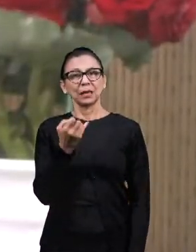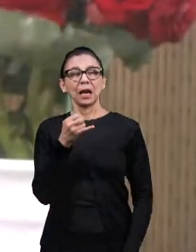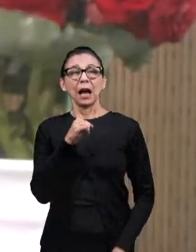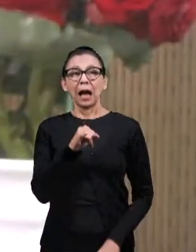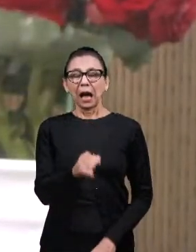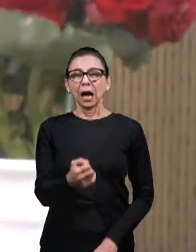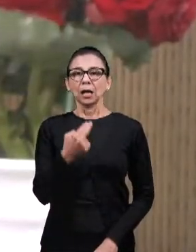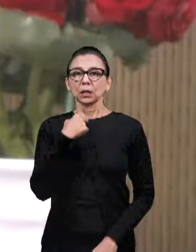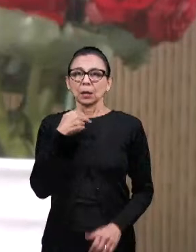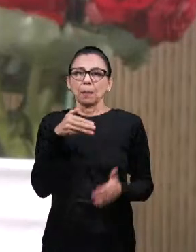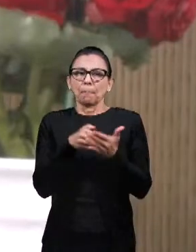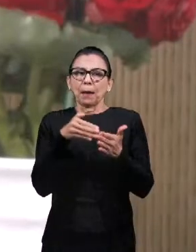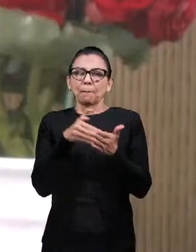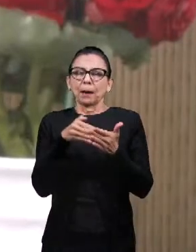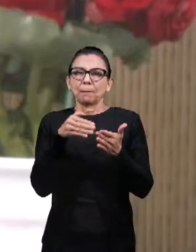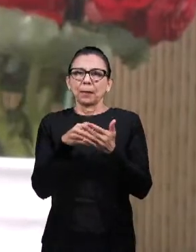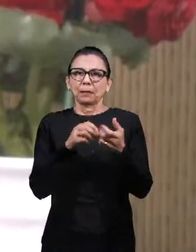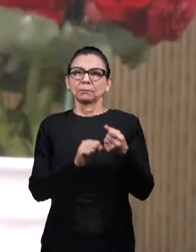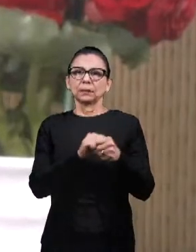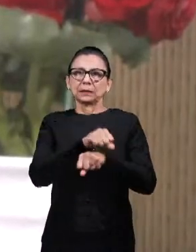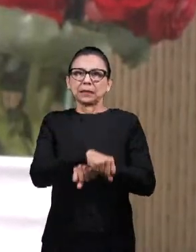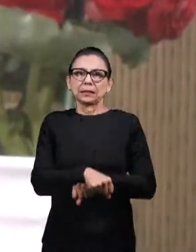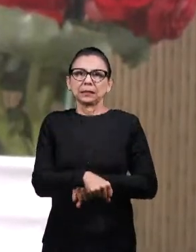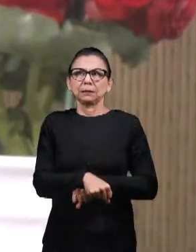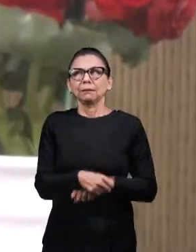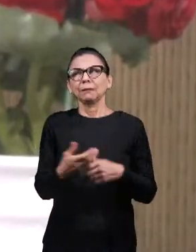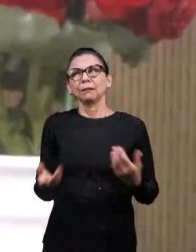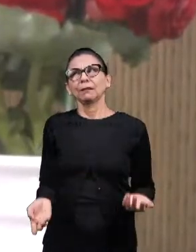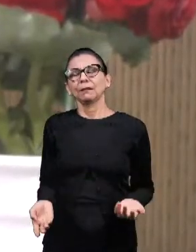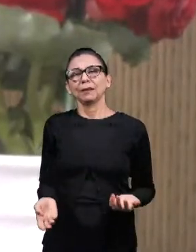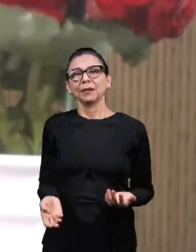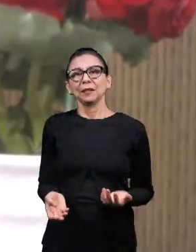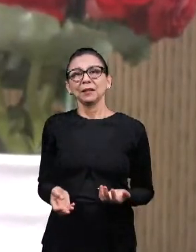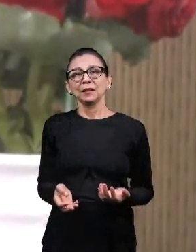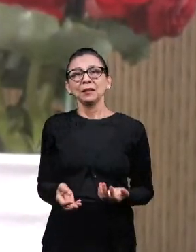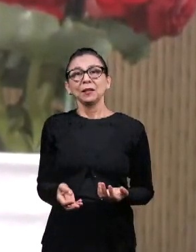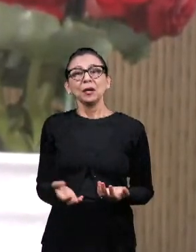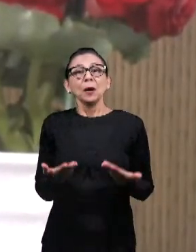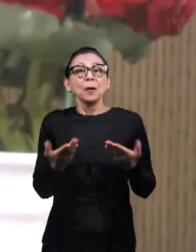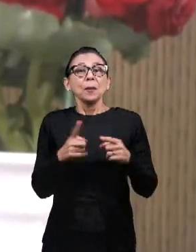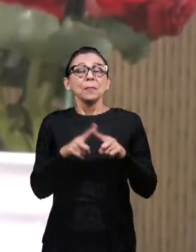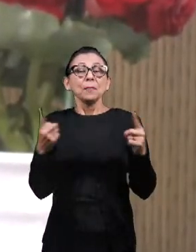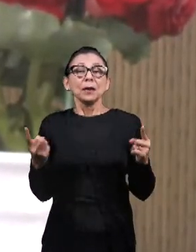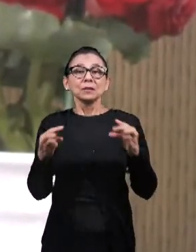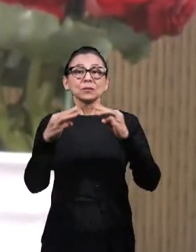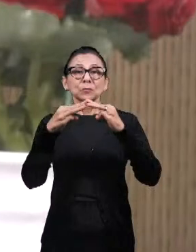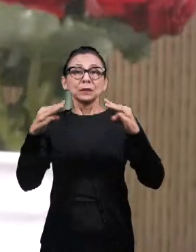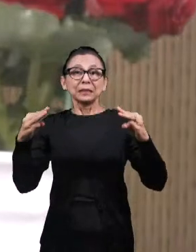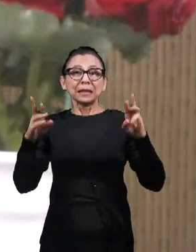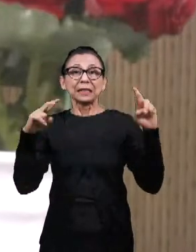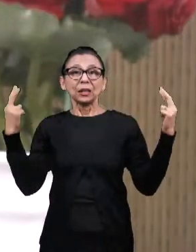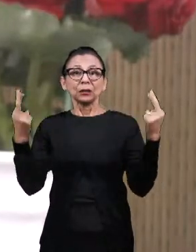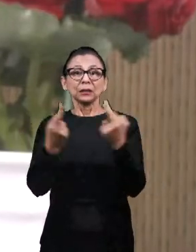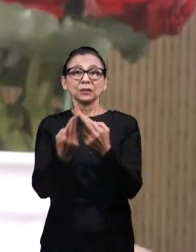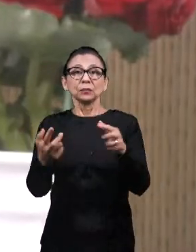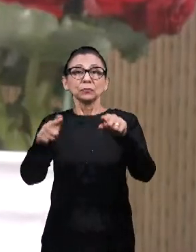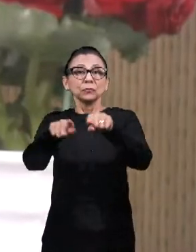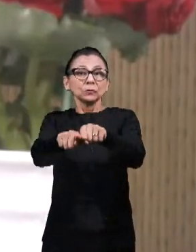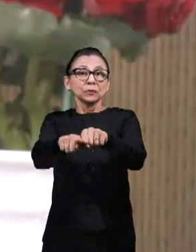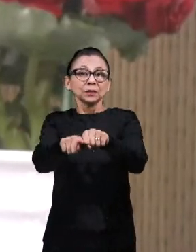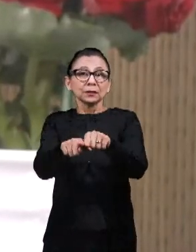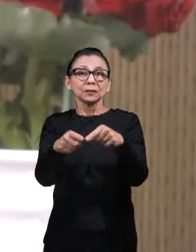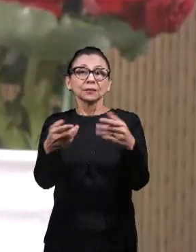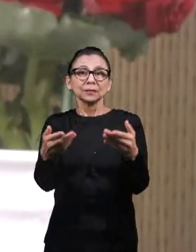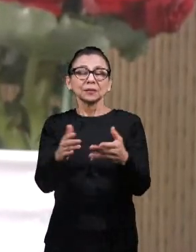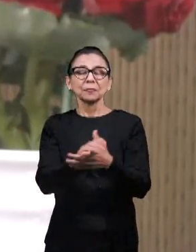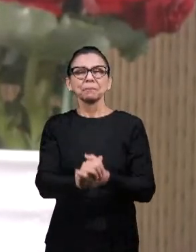ir ao Manaim, mas não estamos impedidos de reunir quantos Manaíns? É isso mesmo. Se eu colocar a população de Domingo